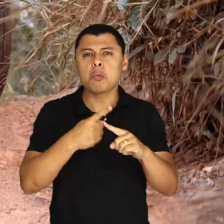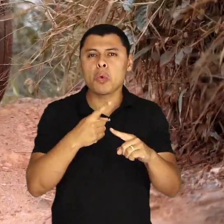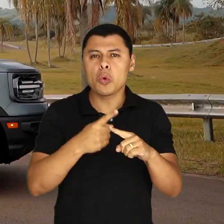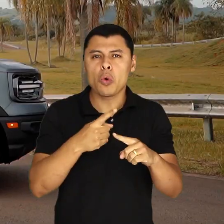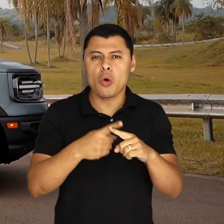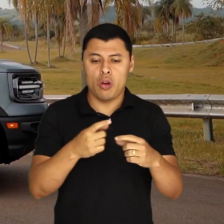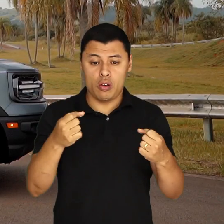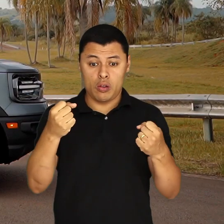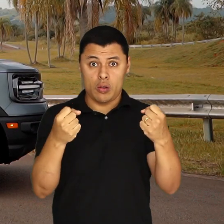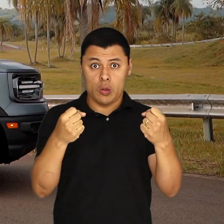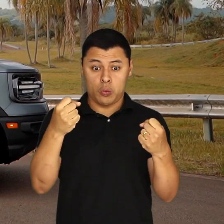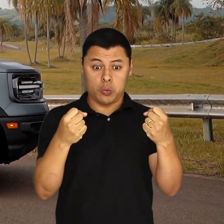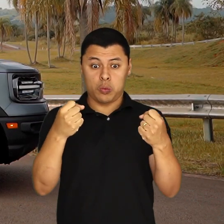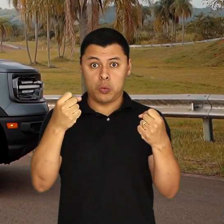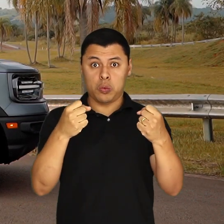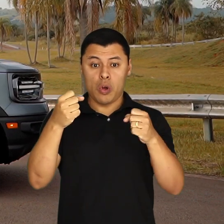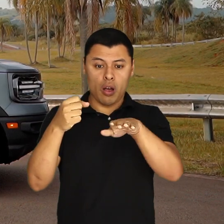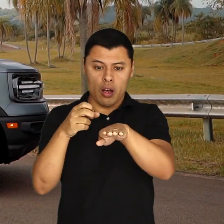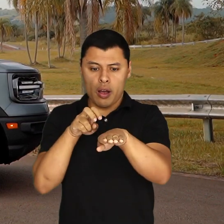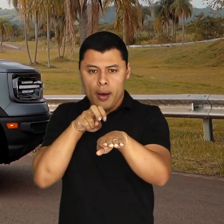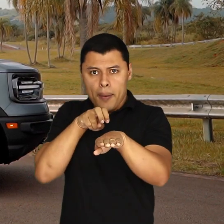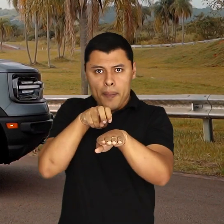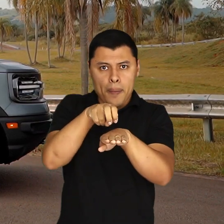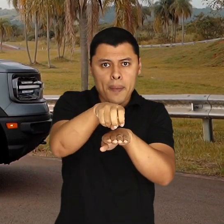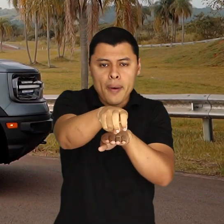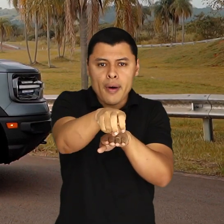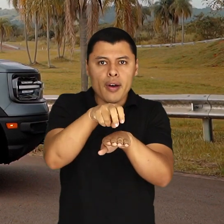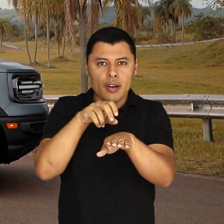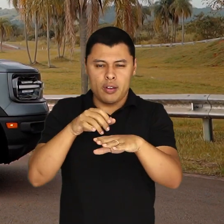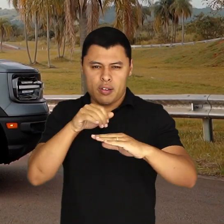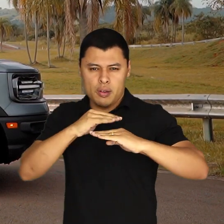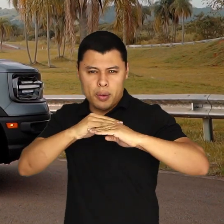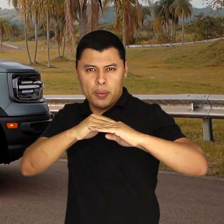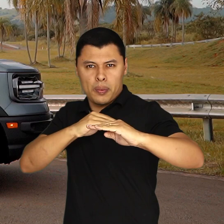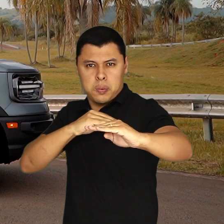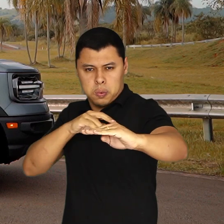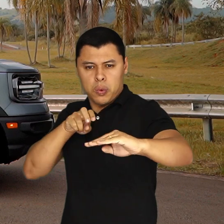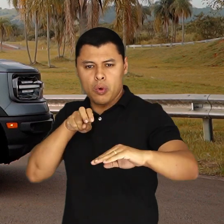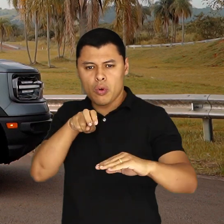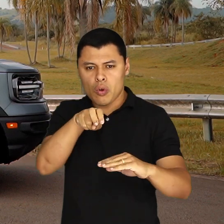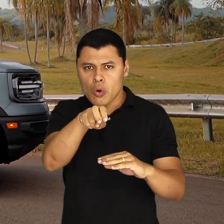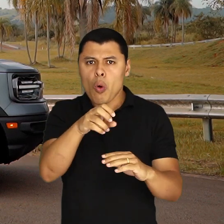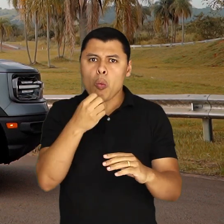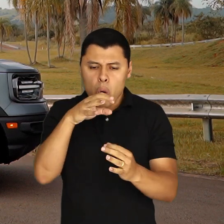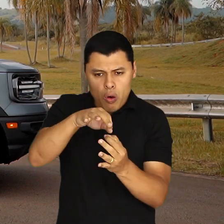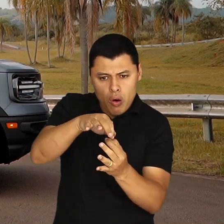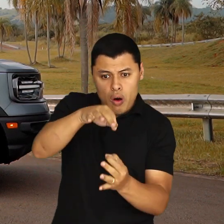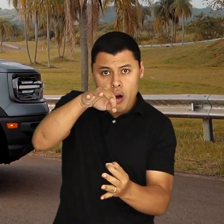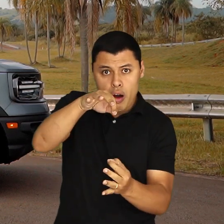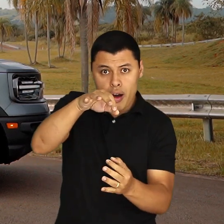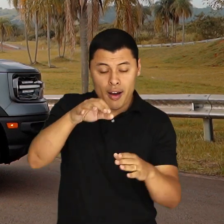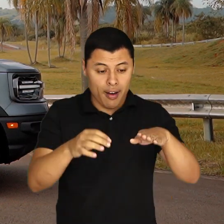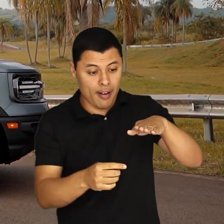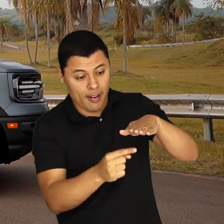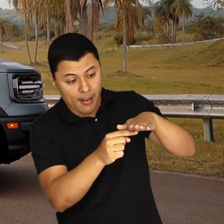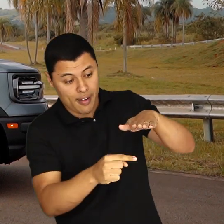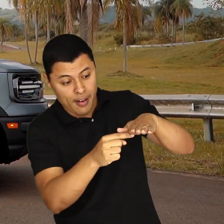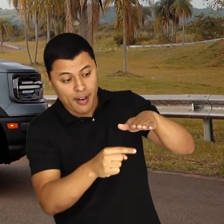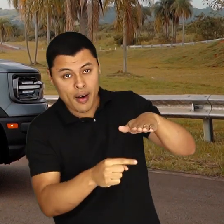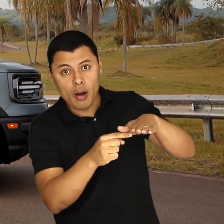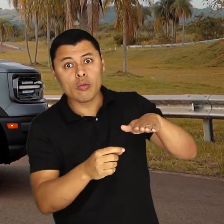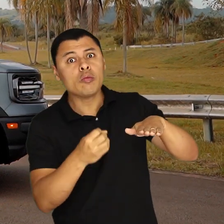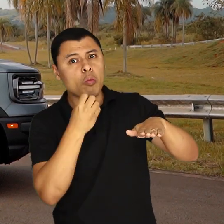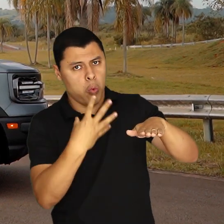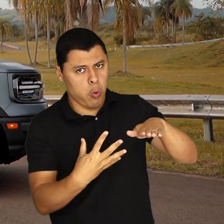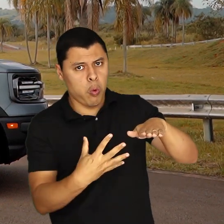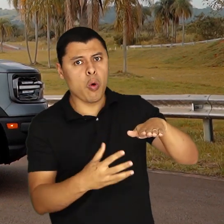graus. Por quê? A altura do solo, acho que talvez, não vou dizer que é calcanhar de Aquiles, tá? Porque na verdade está meio que na média do segmento. Mas é que os outros